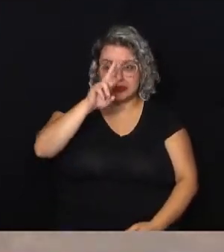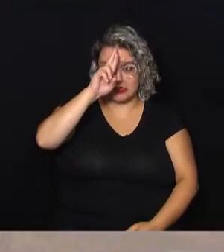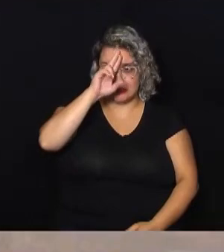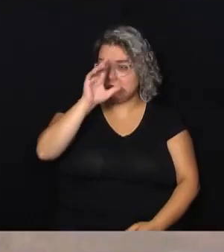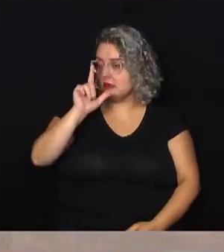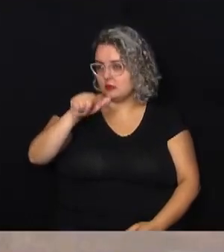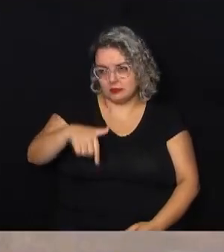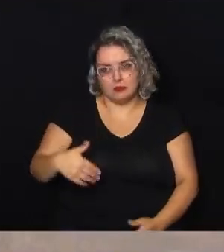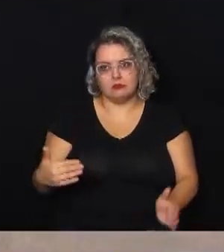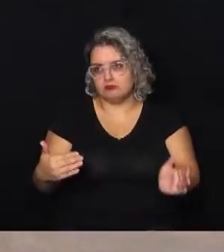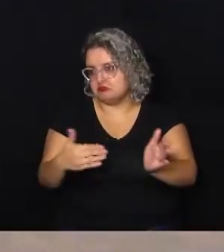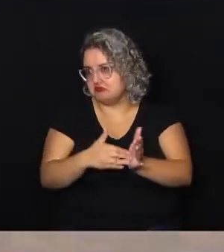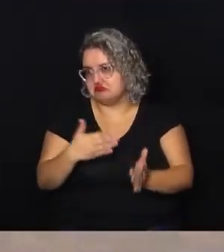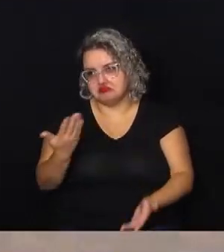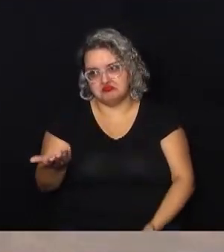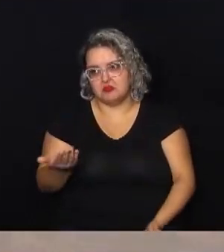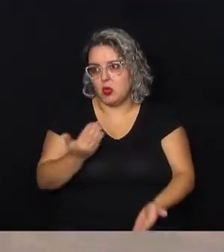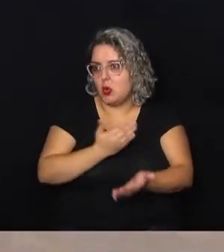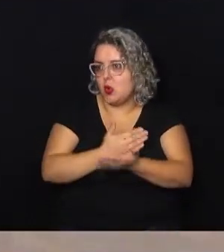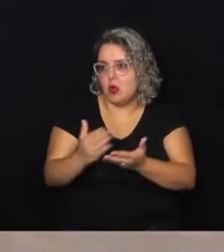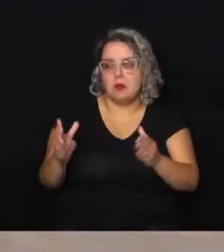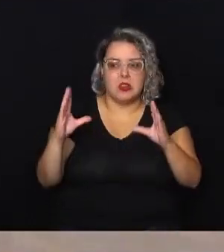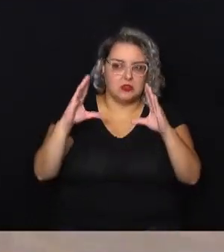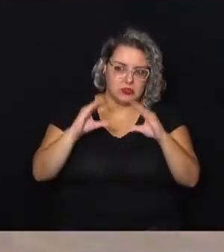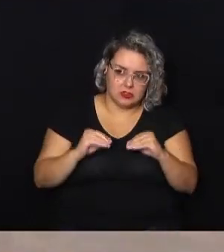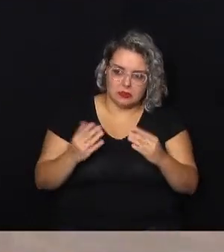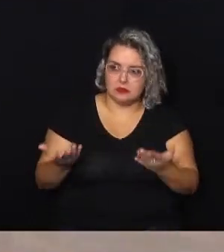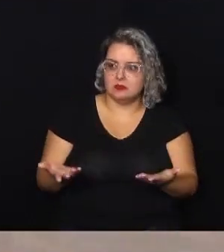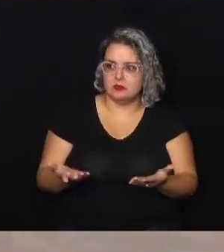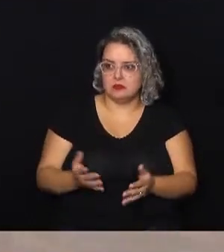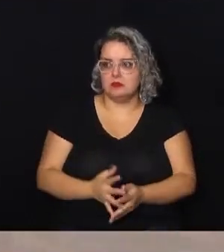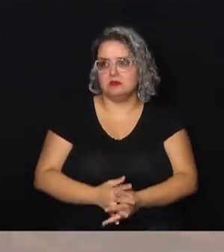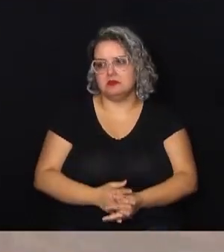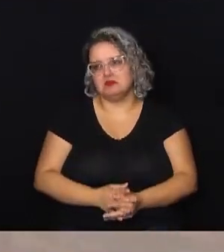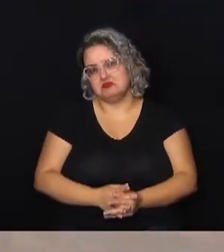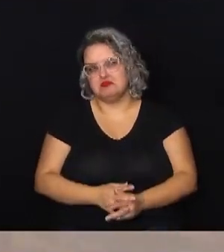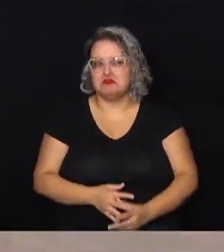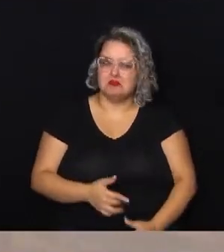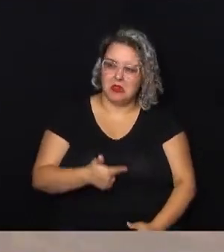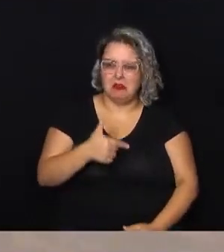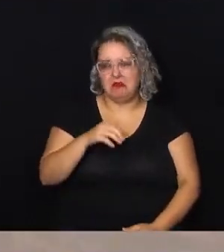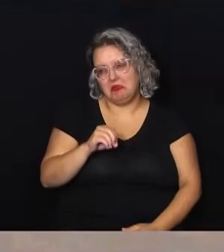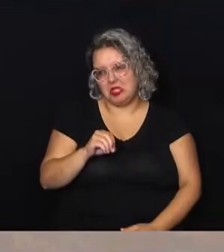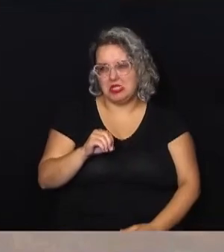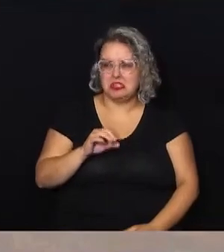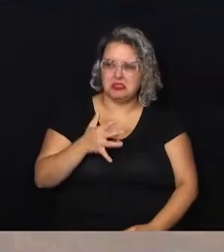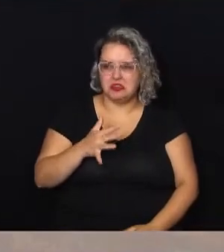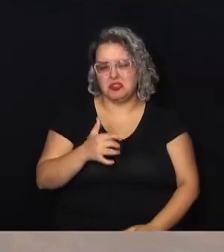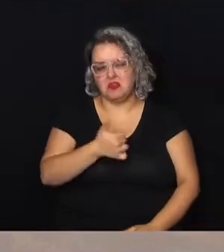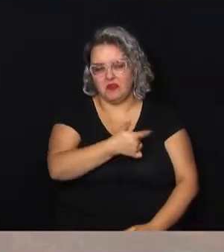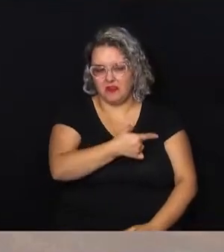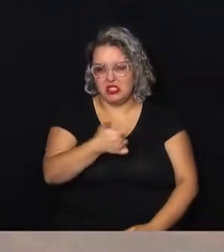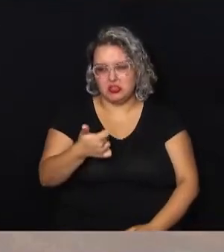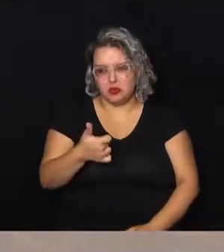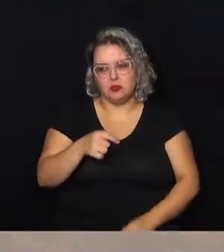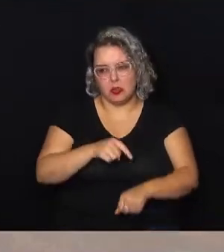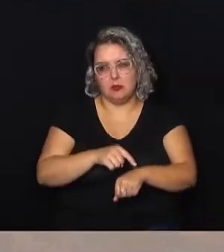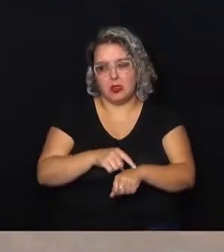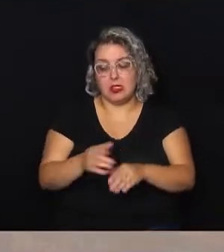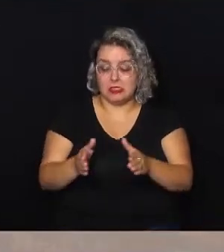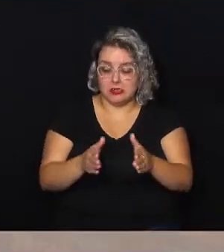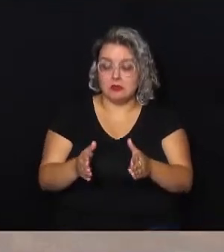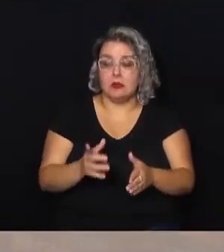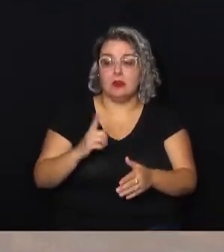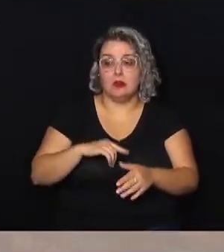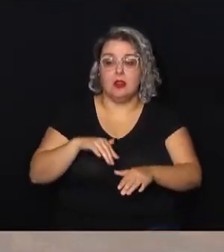até o início da noite. Então, até umas 20 horas, 21 horas, esse intervalo vai ter um